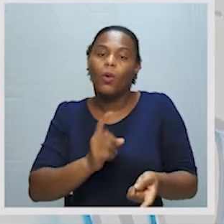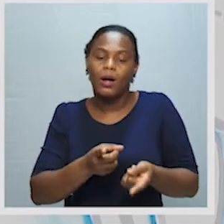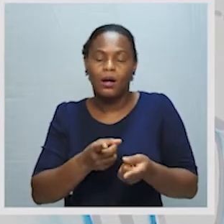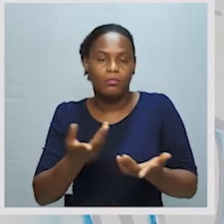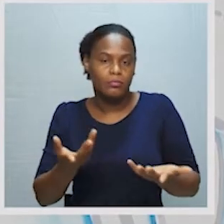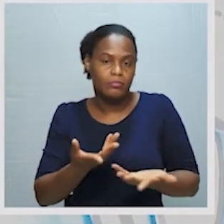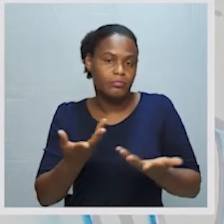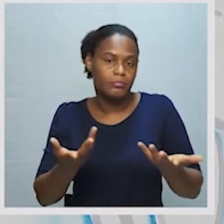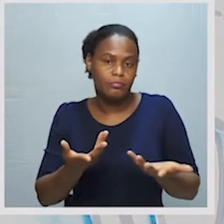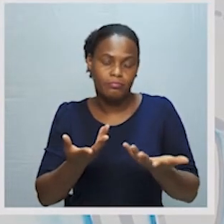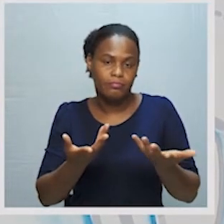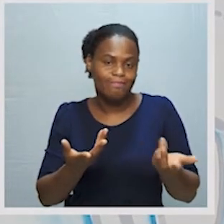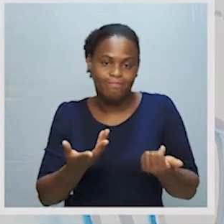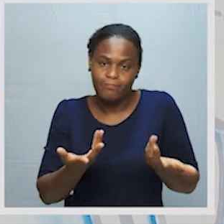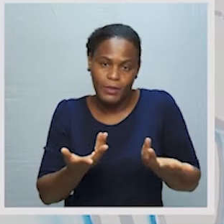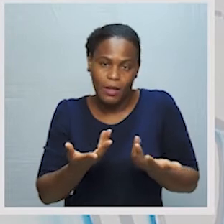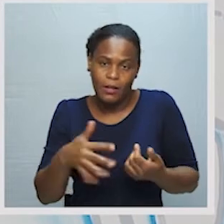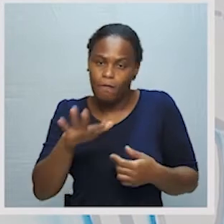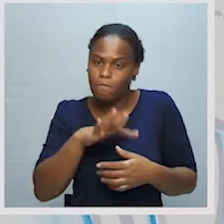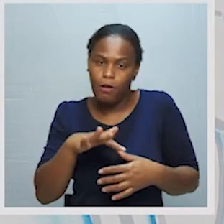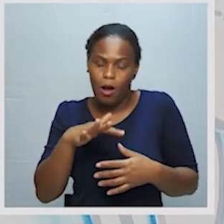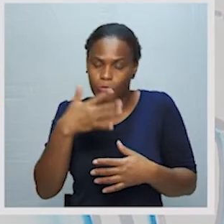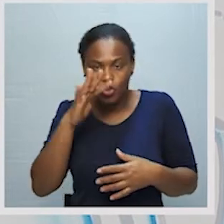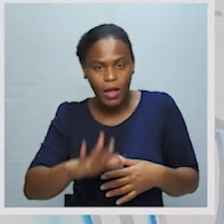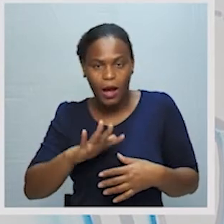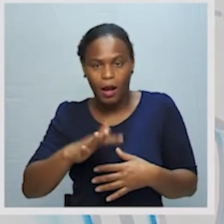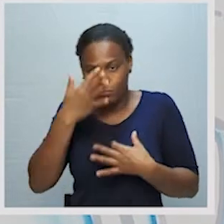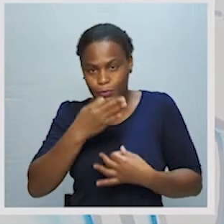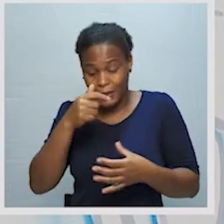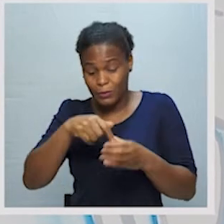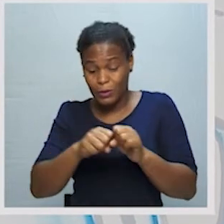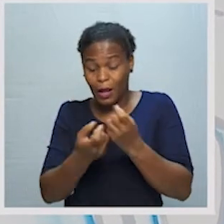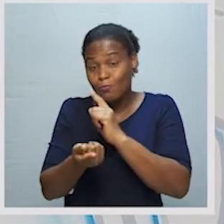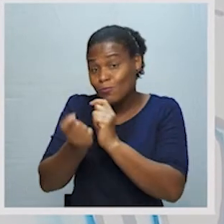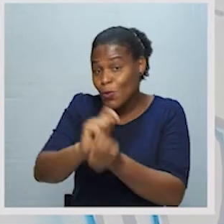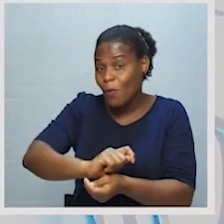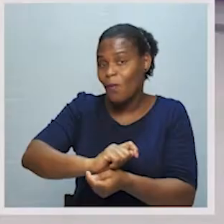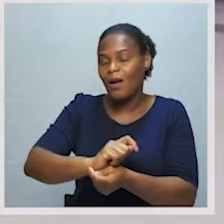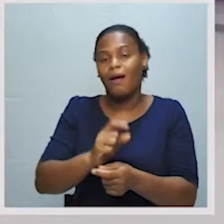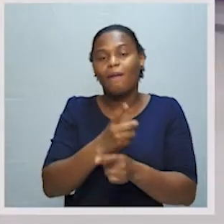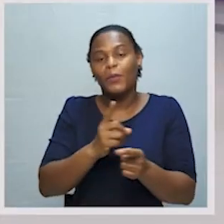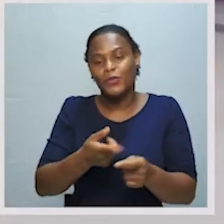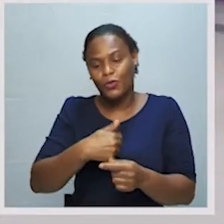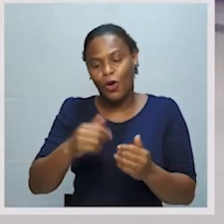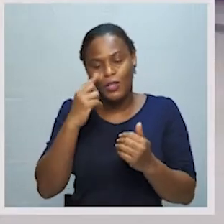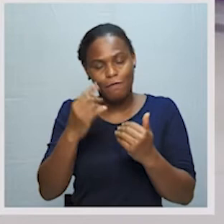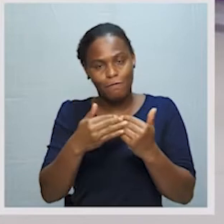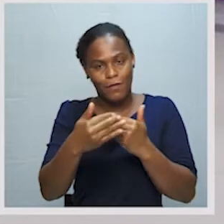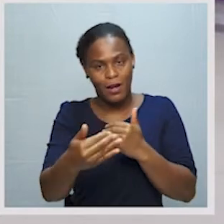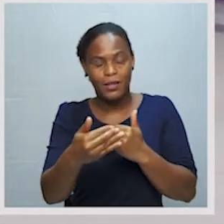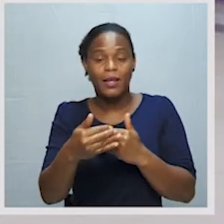que mudem, não é? Mudem a sua forma de estar dentro da sociedade. Então, nós estamos